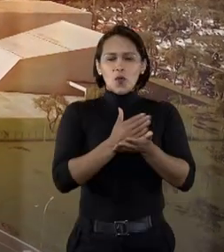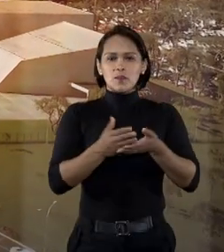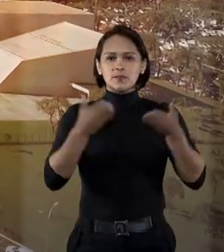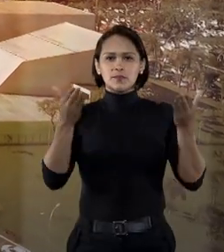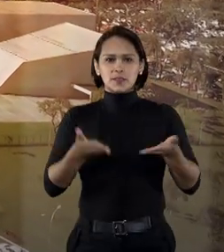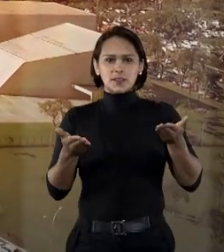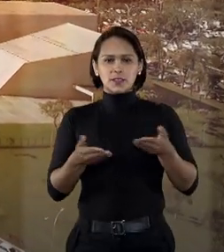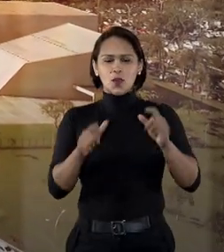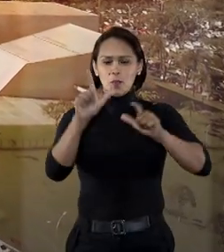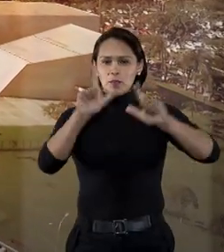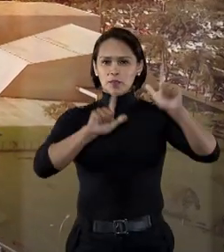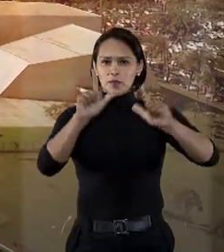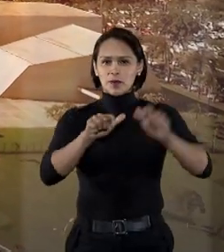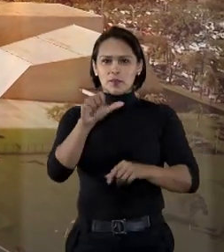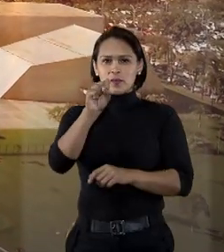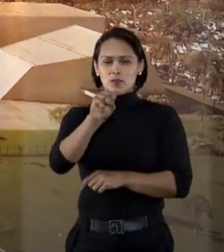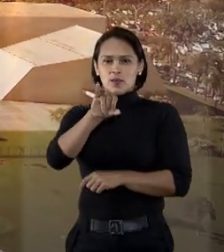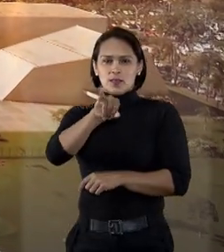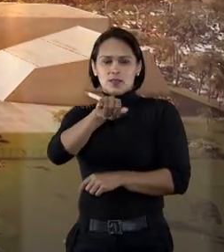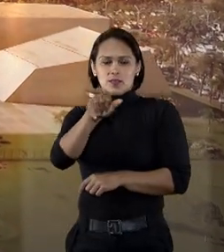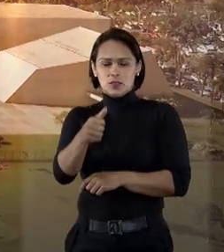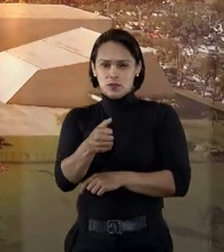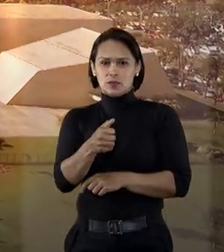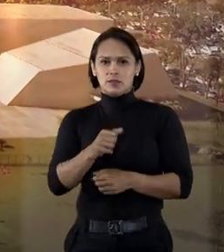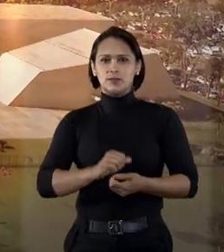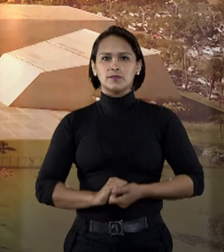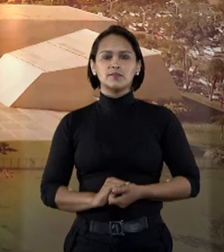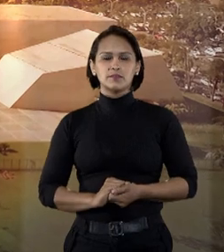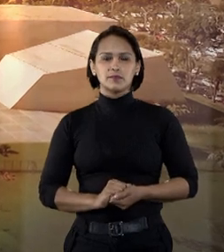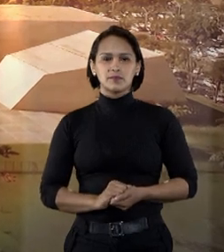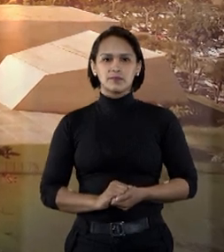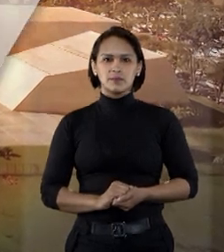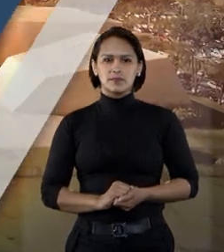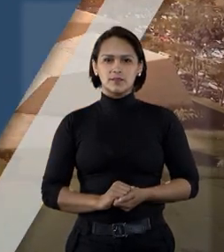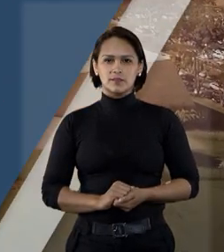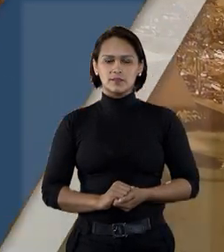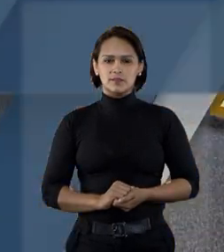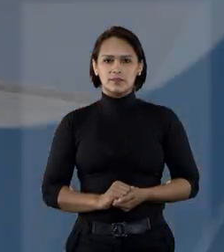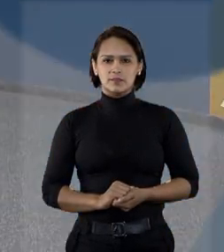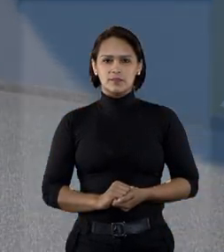Começa agora o programa do Superior Tribunal de Justiça.